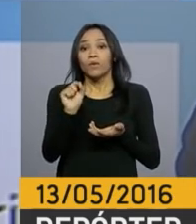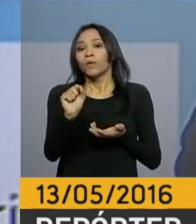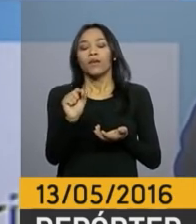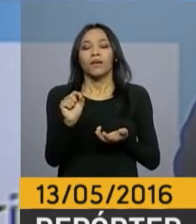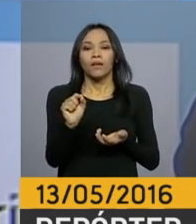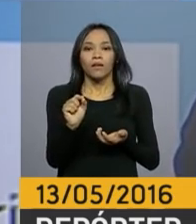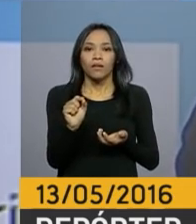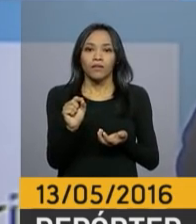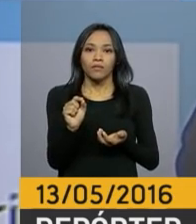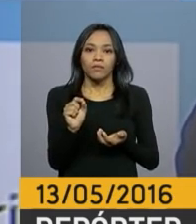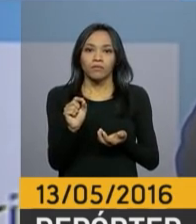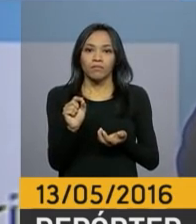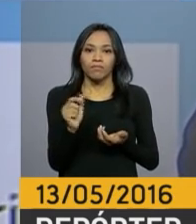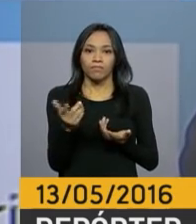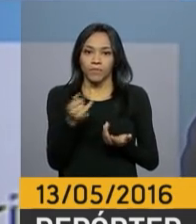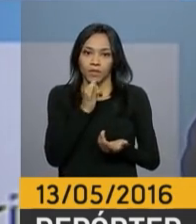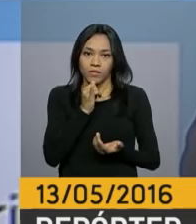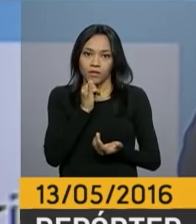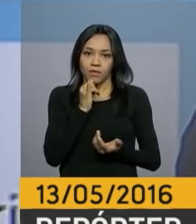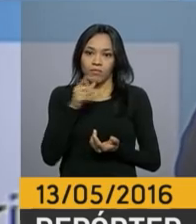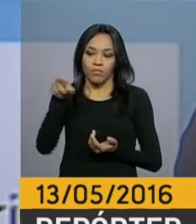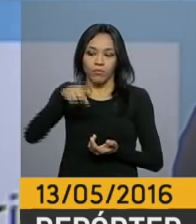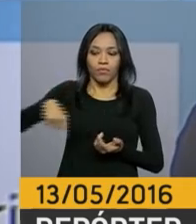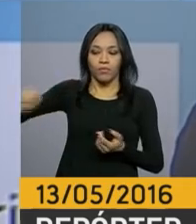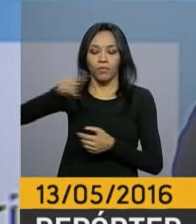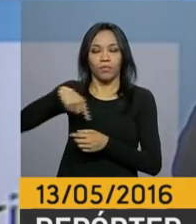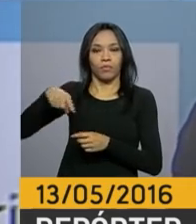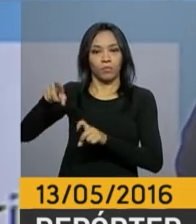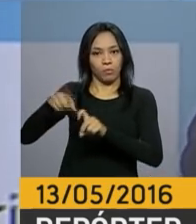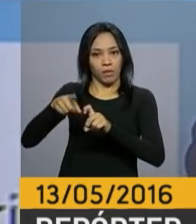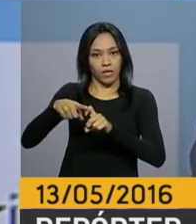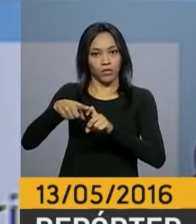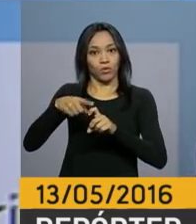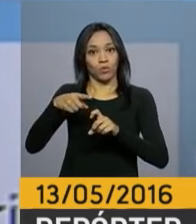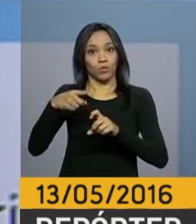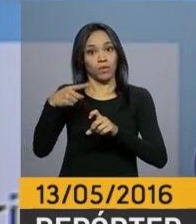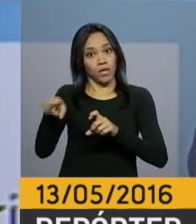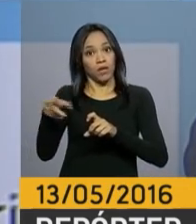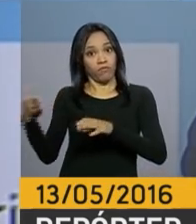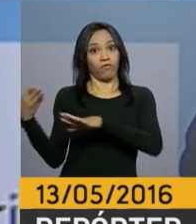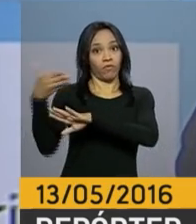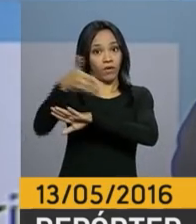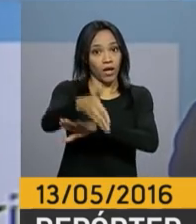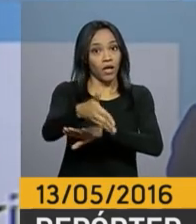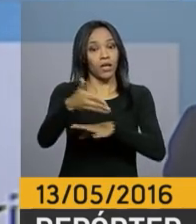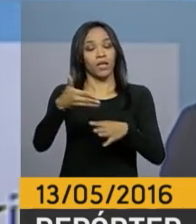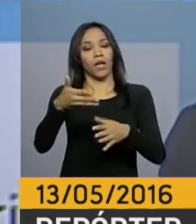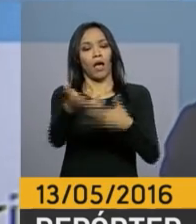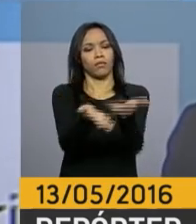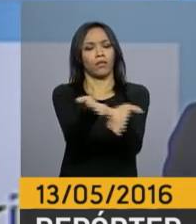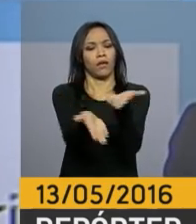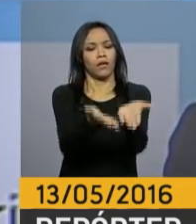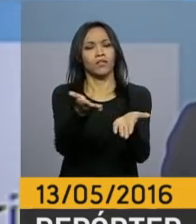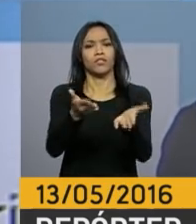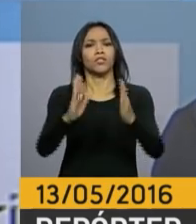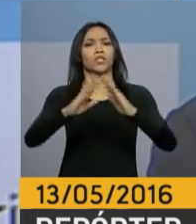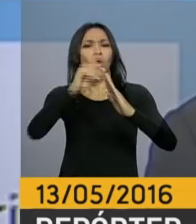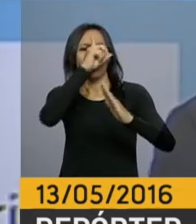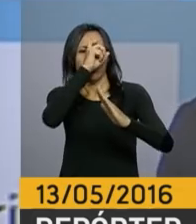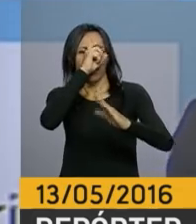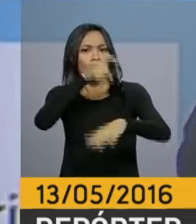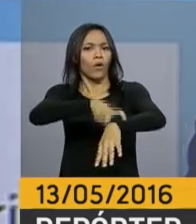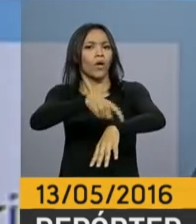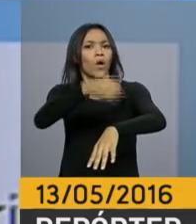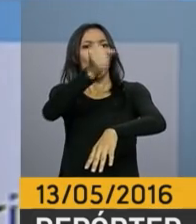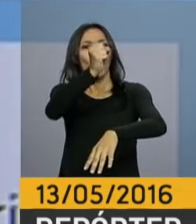dizer assim a virtude dos médicos do Mais Médicos eles vão lá e cumprem expediente eles vão lá no postinho às 8 horas da